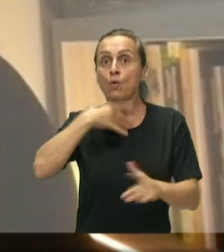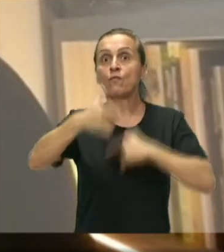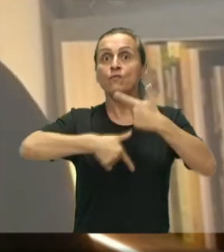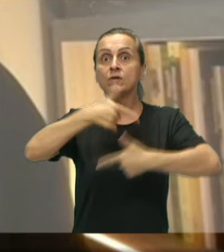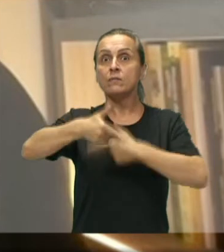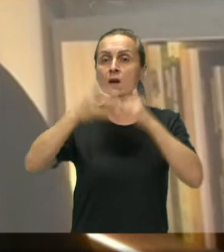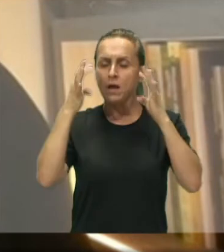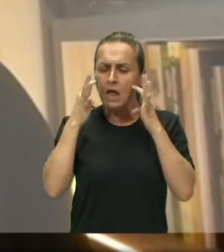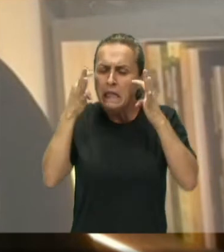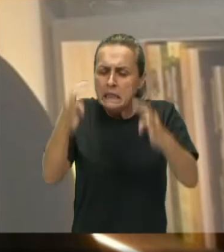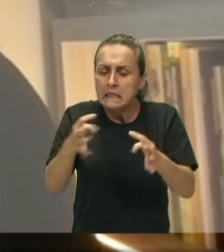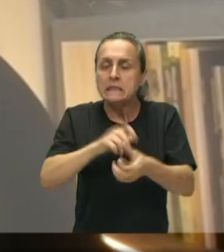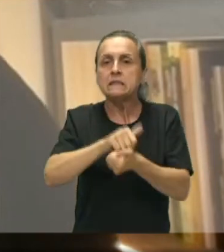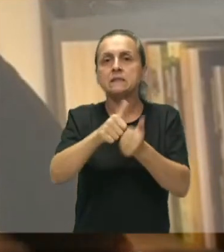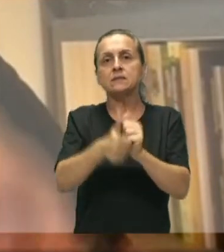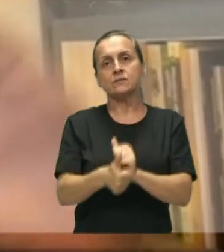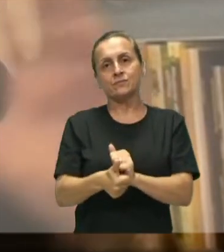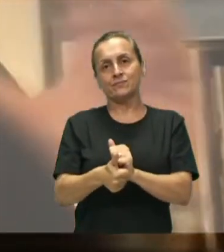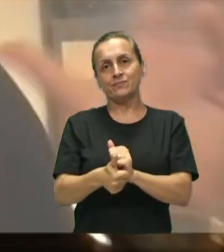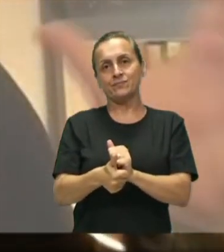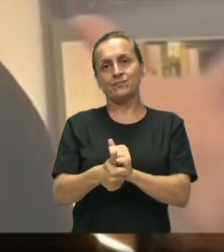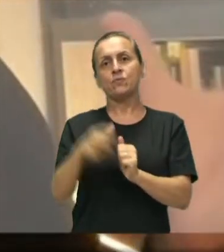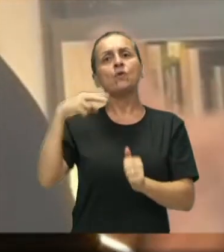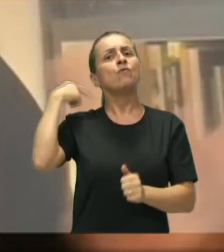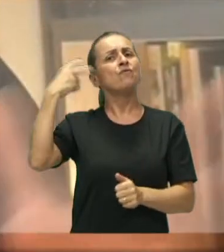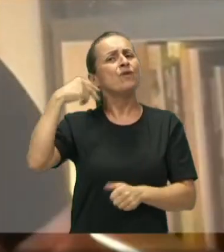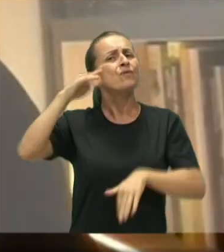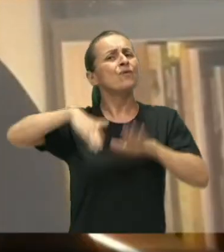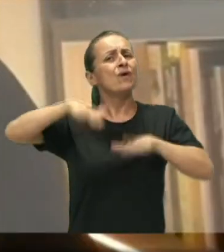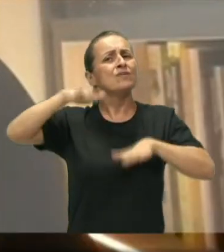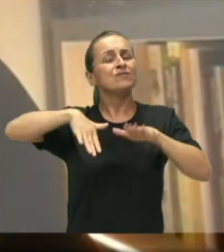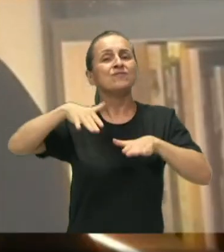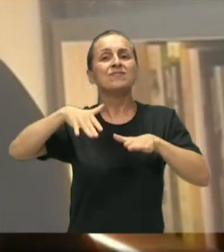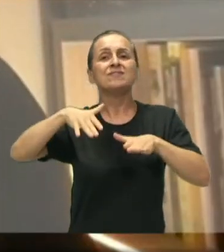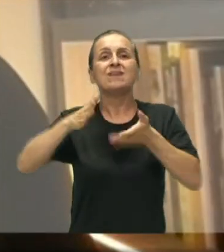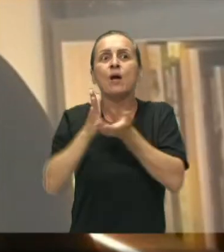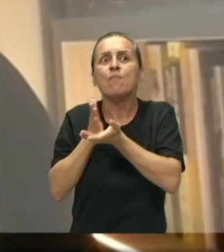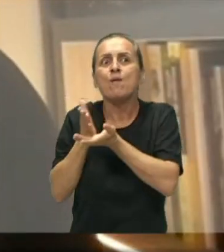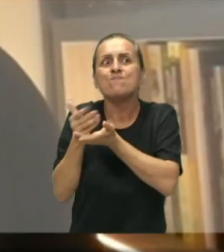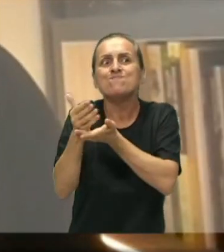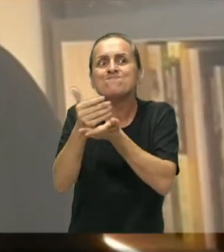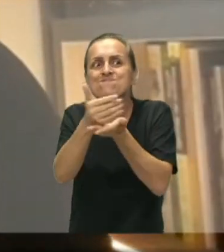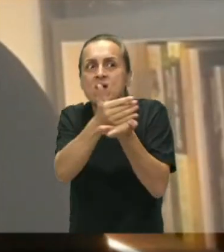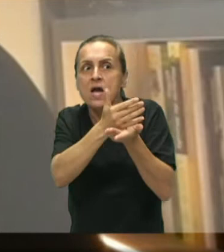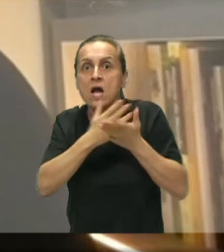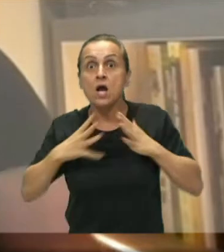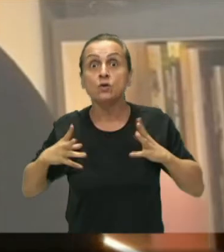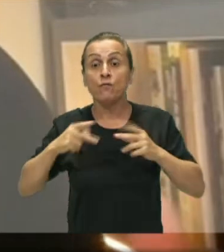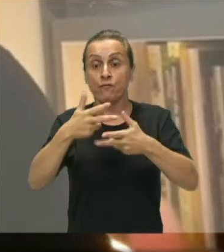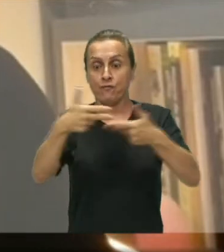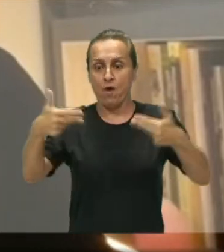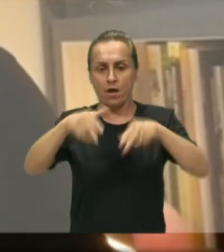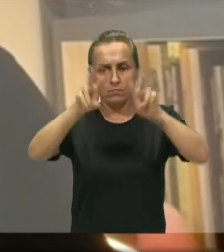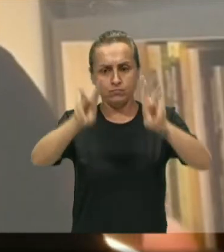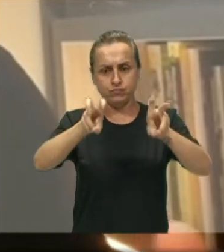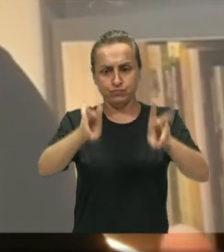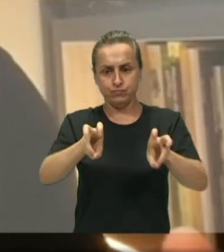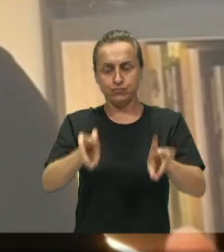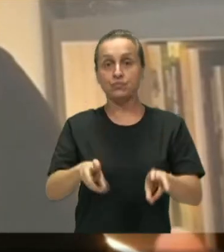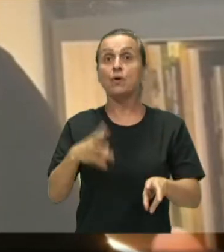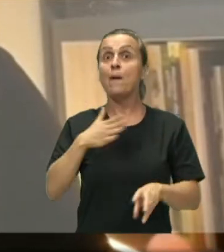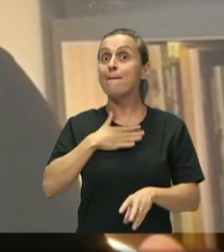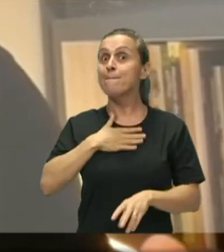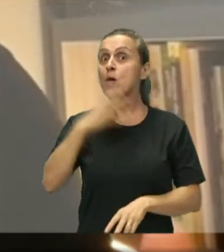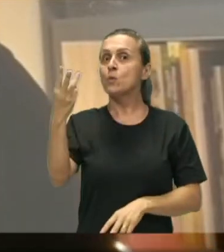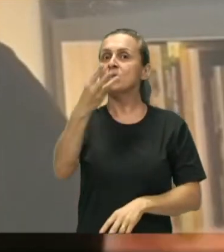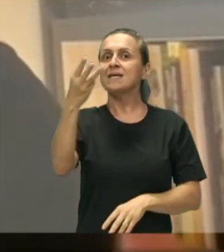mais de atenção ao esporte o vereador muitas vezes acaba abraçando muitas causas a e eu tô chegando ao